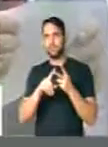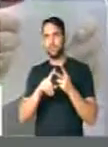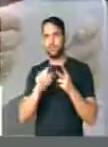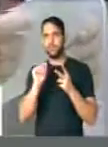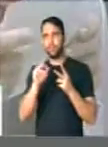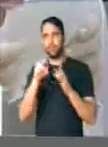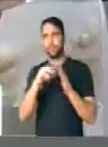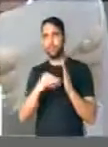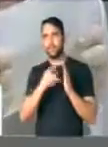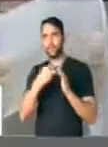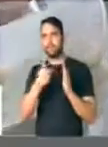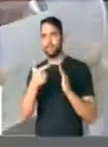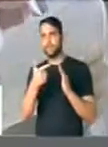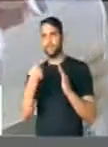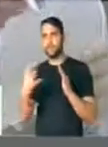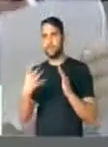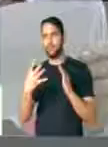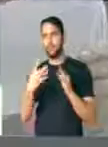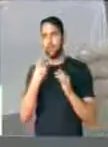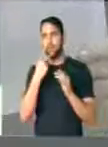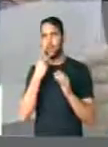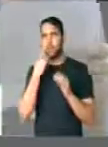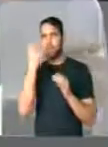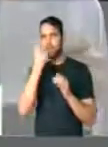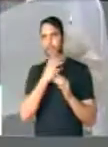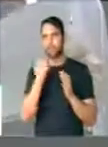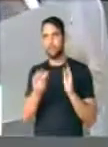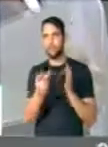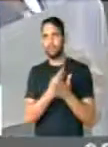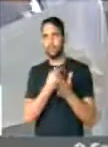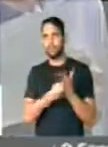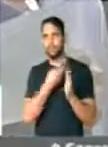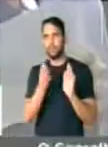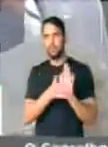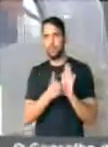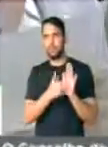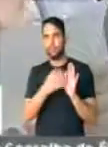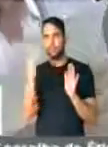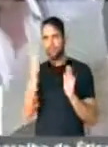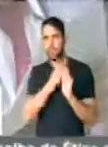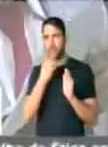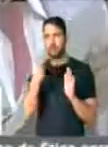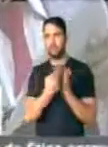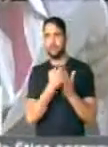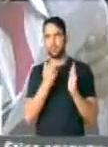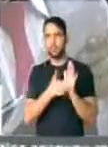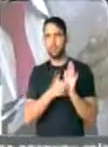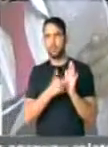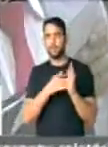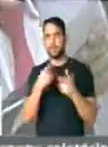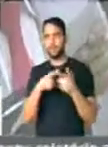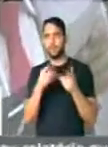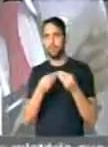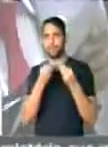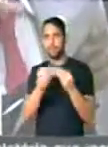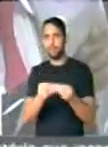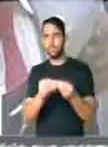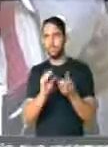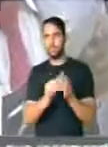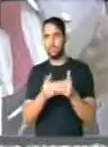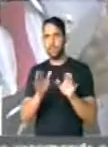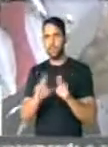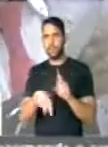o PLL 24. É gravíssimo o que está ocorrendo aqui. É gravíssimo, porque ele concede, abre